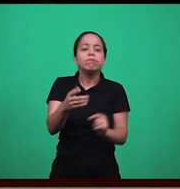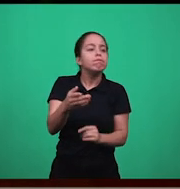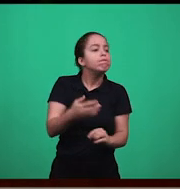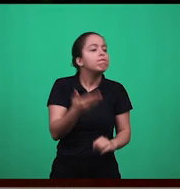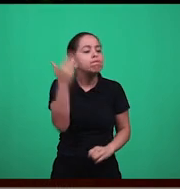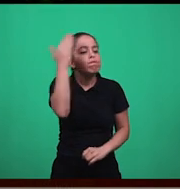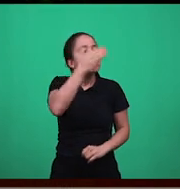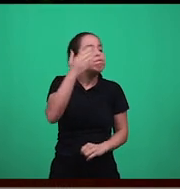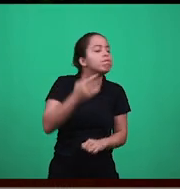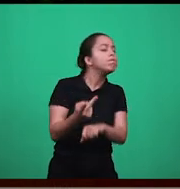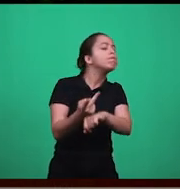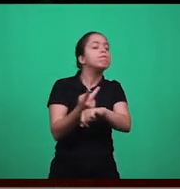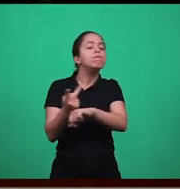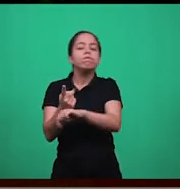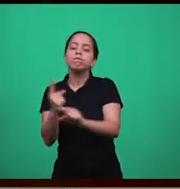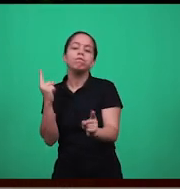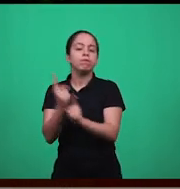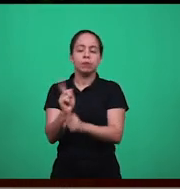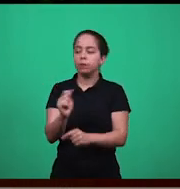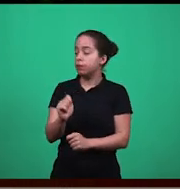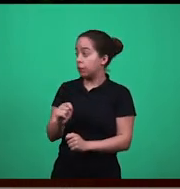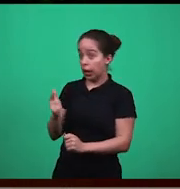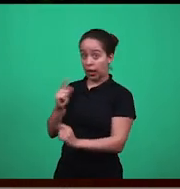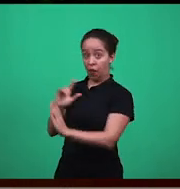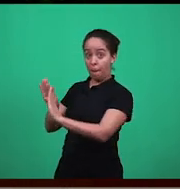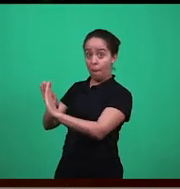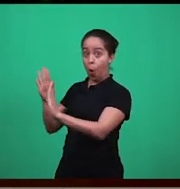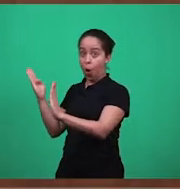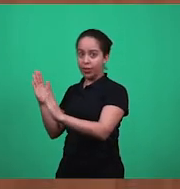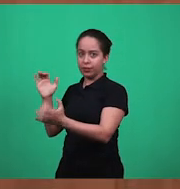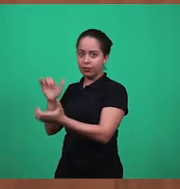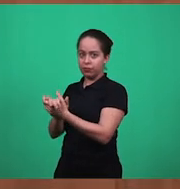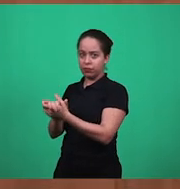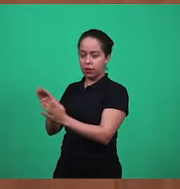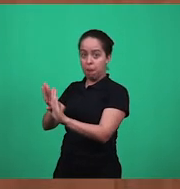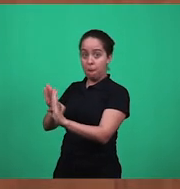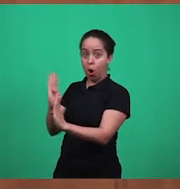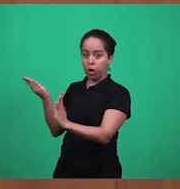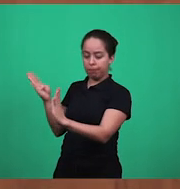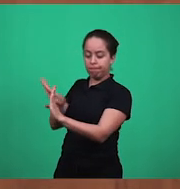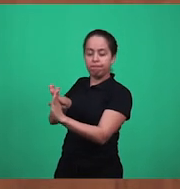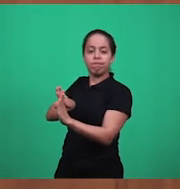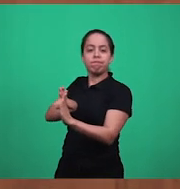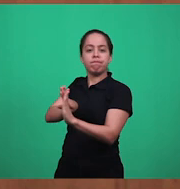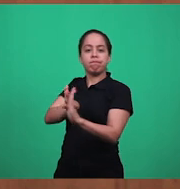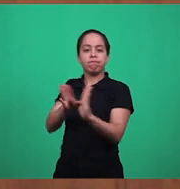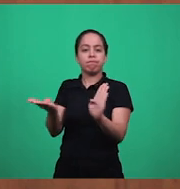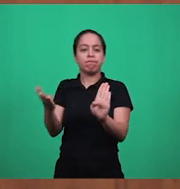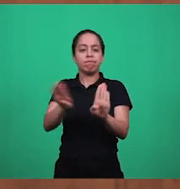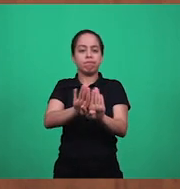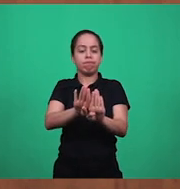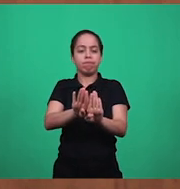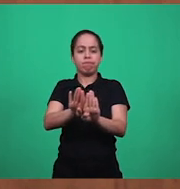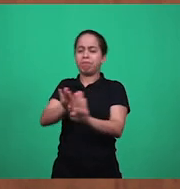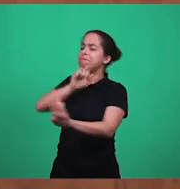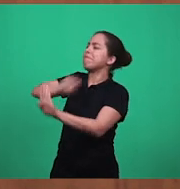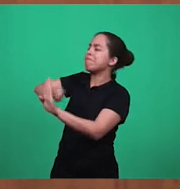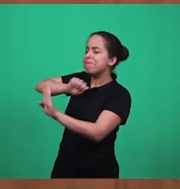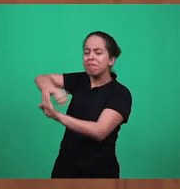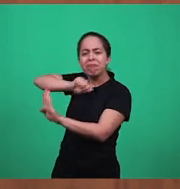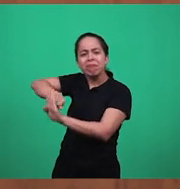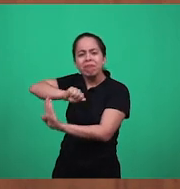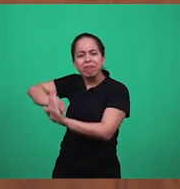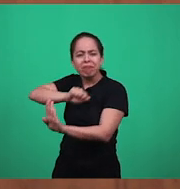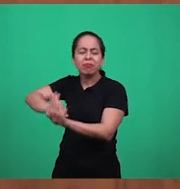acharam. Quando elas chegaram na porta do casamento, a porta já estava fechada. E